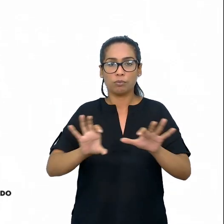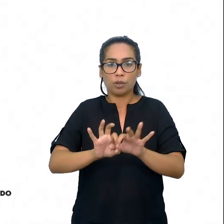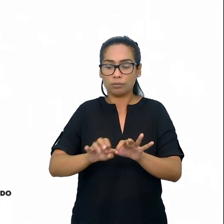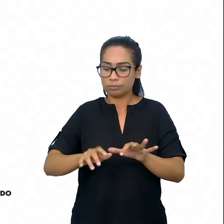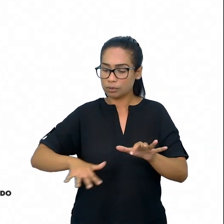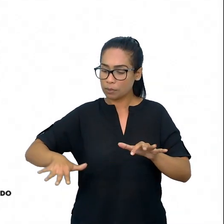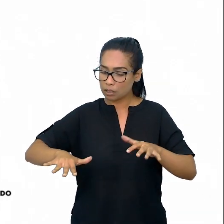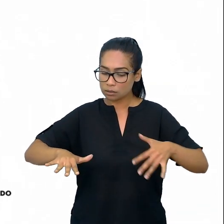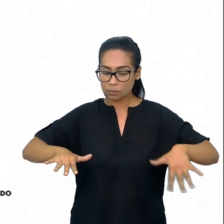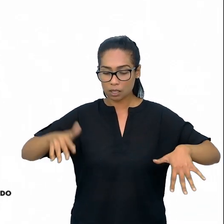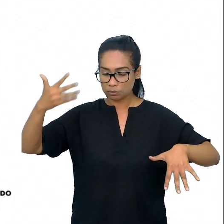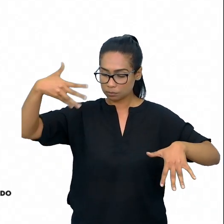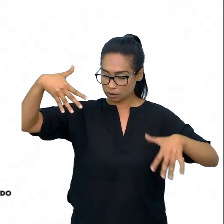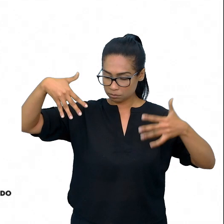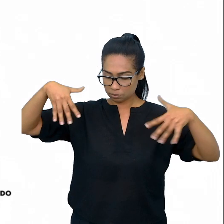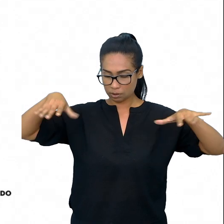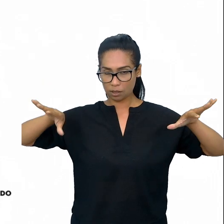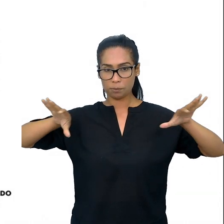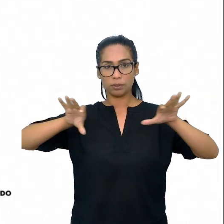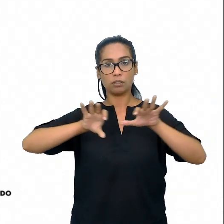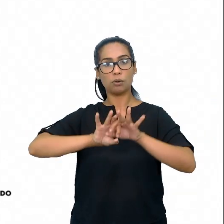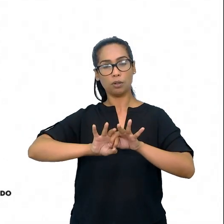o material foi pensado